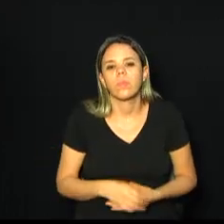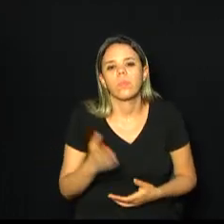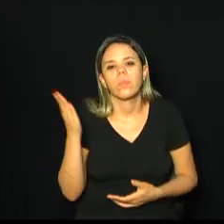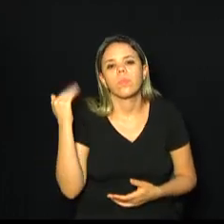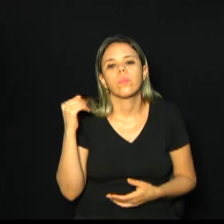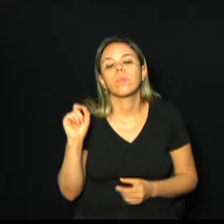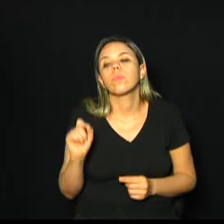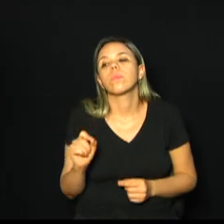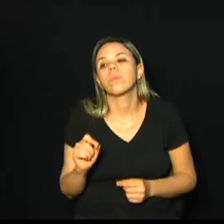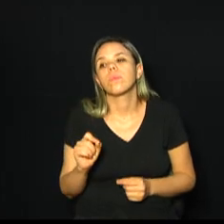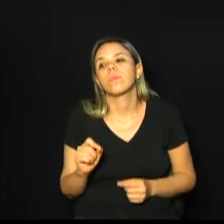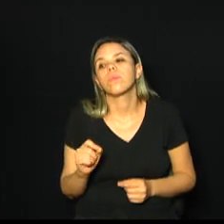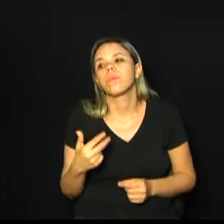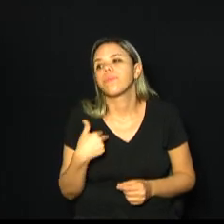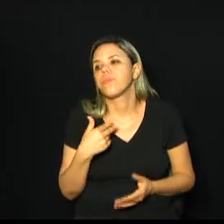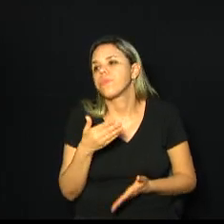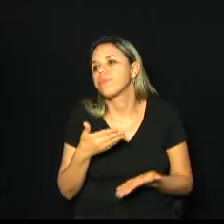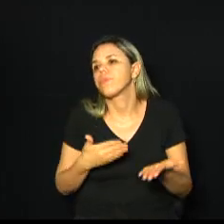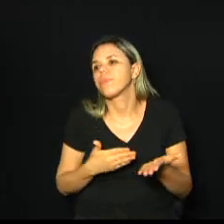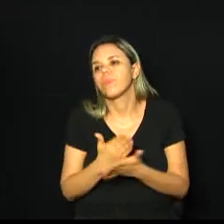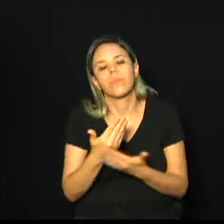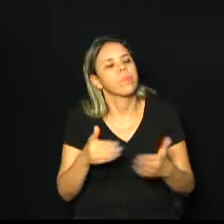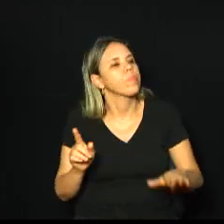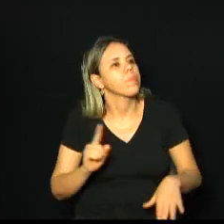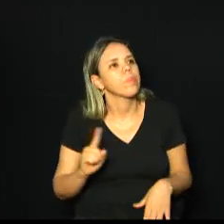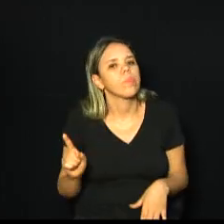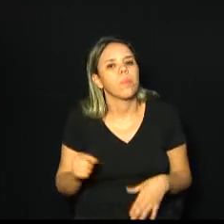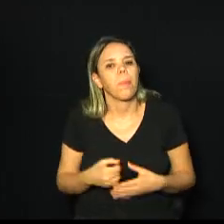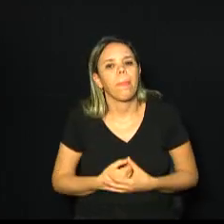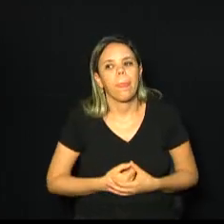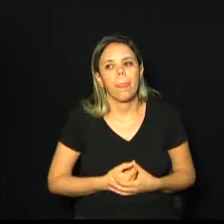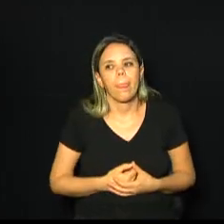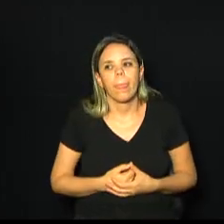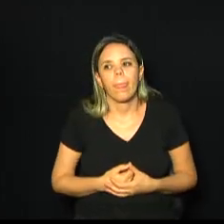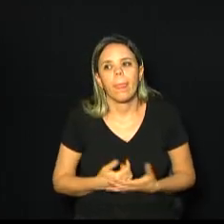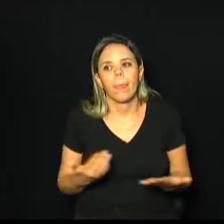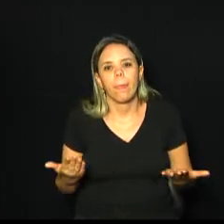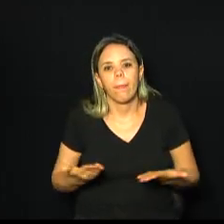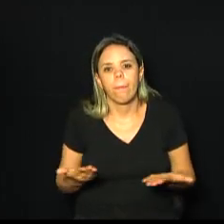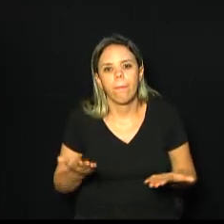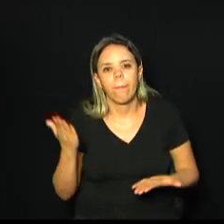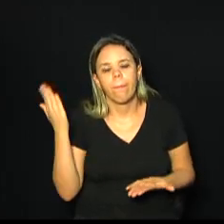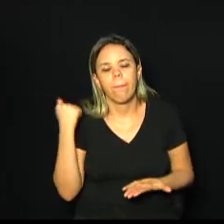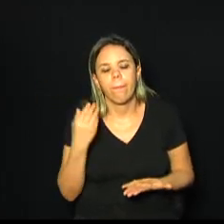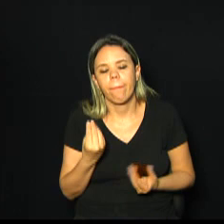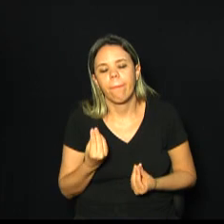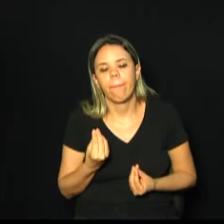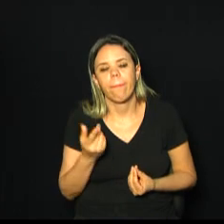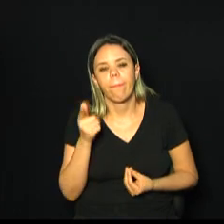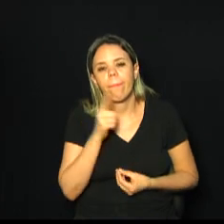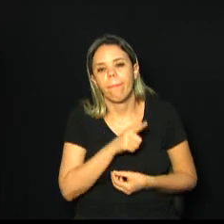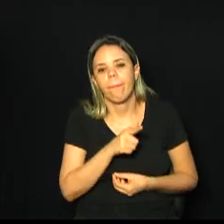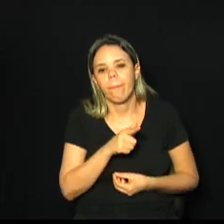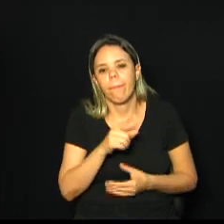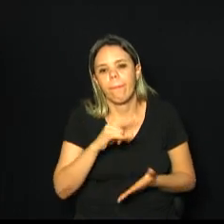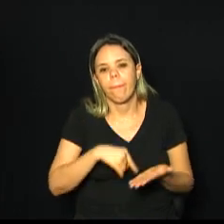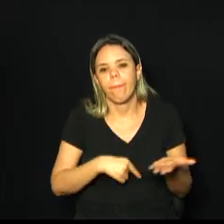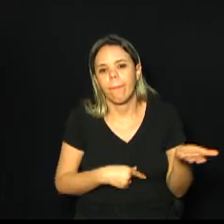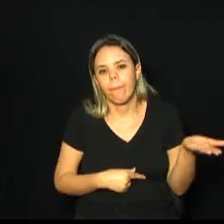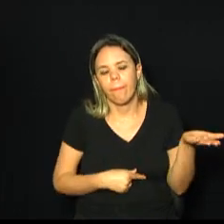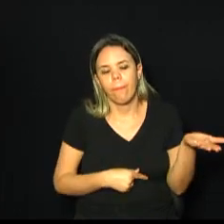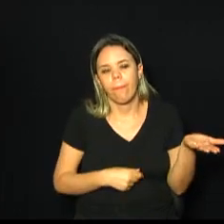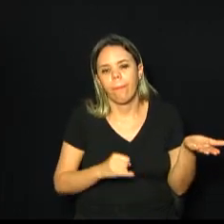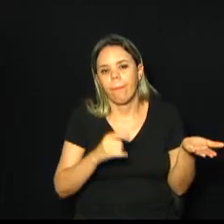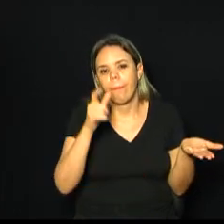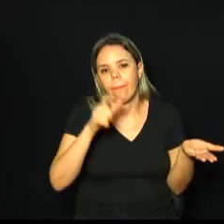saiba, ela não vai autorizar. Tanto que hoje a gente sabe muito bem que para conseguir um documento desse, se a